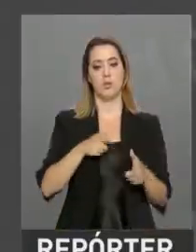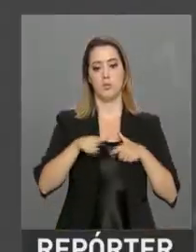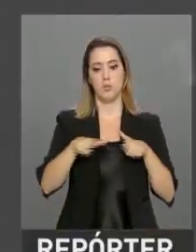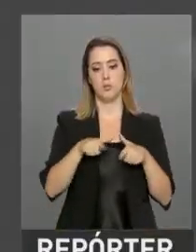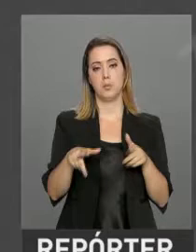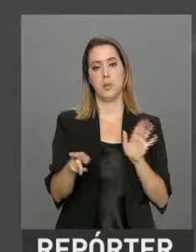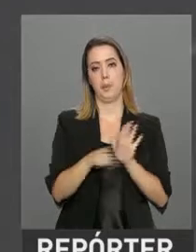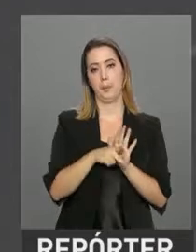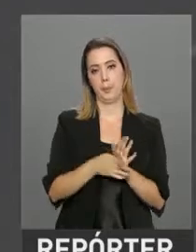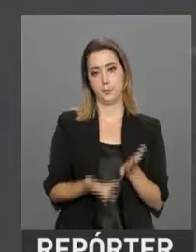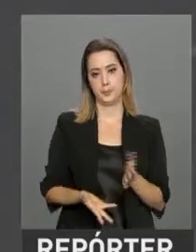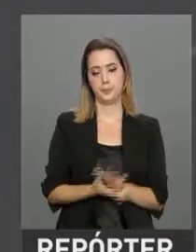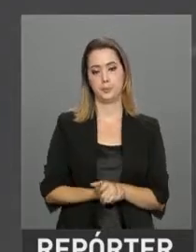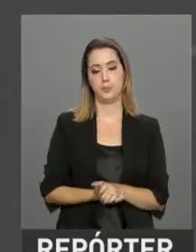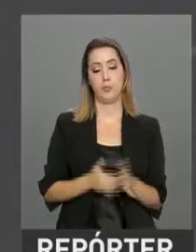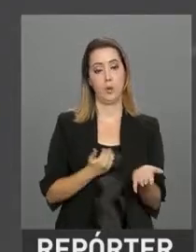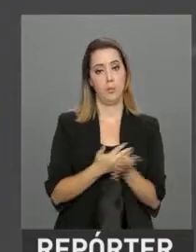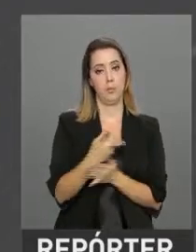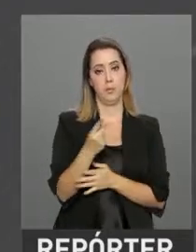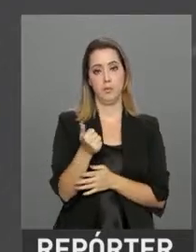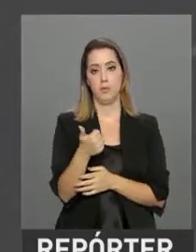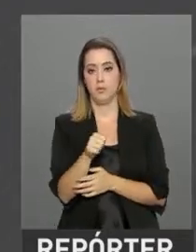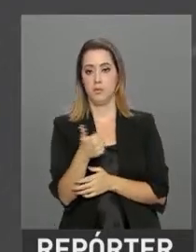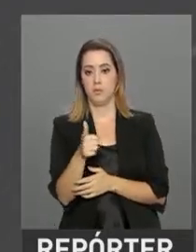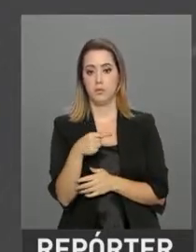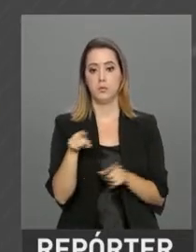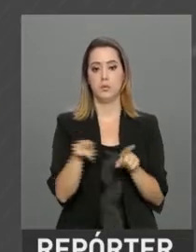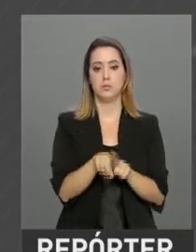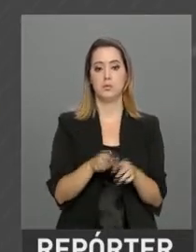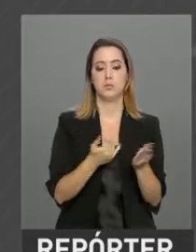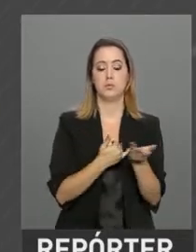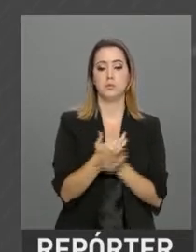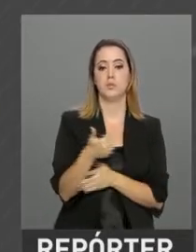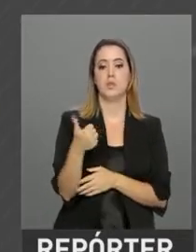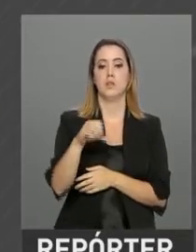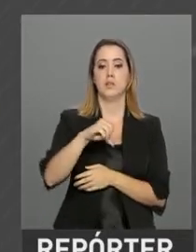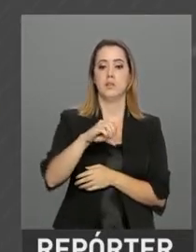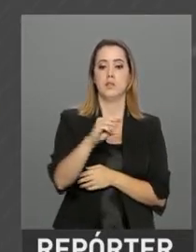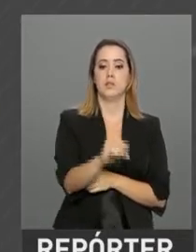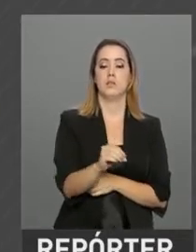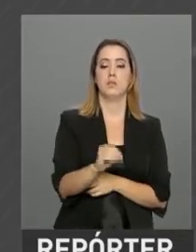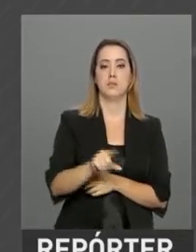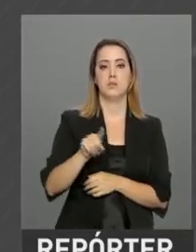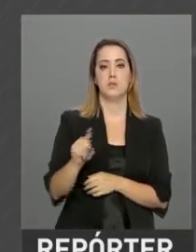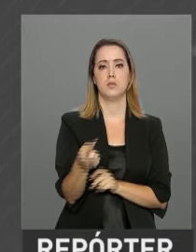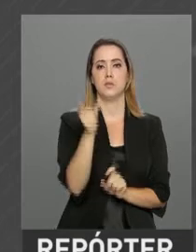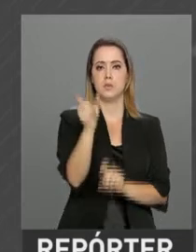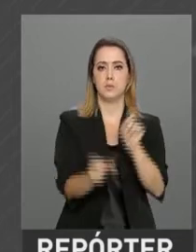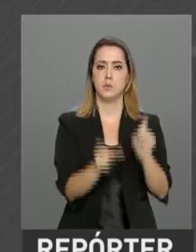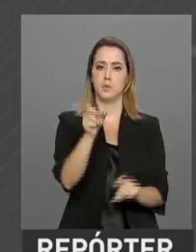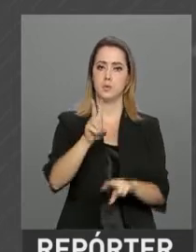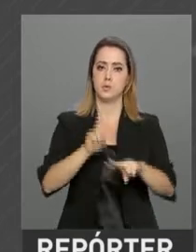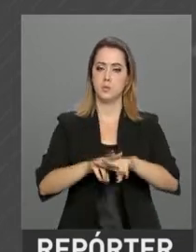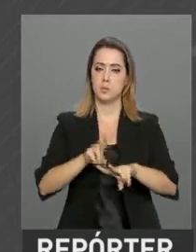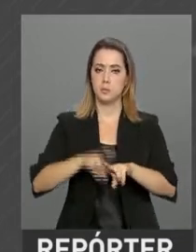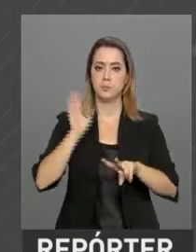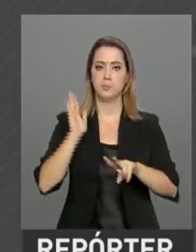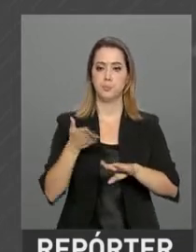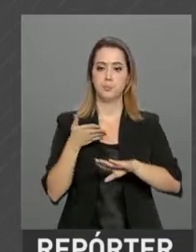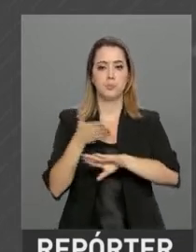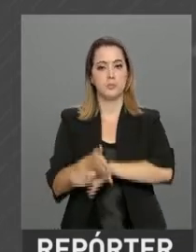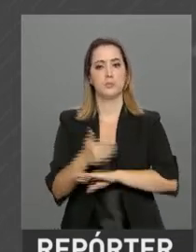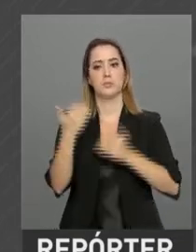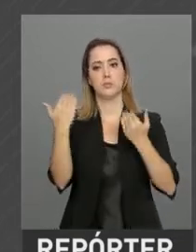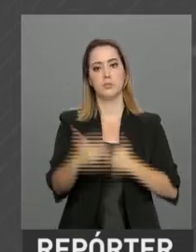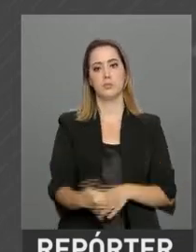desde 2011 o enem é aplicado no sistema prisional mais de 190 mil pessoas presas já participaram